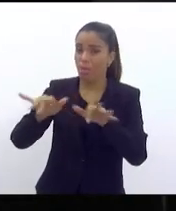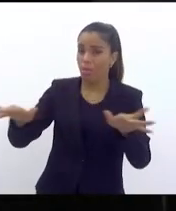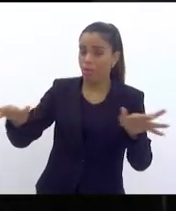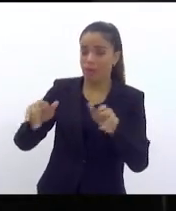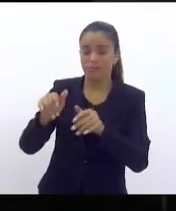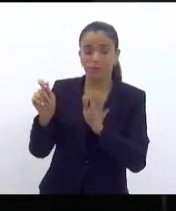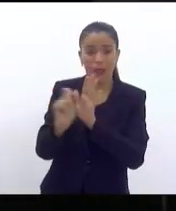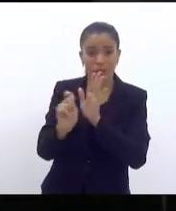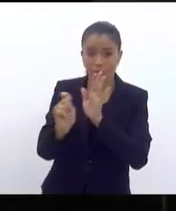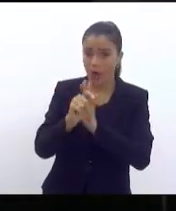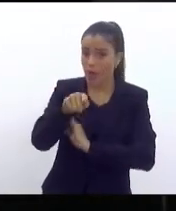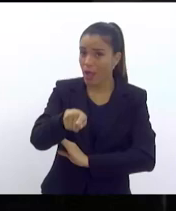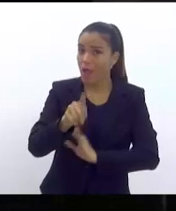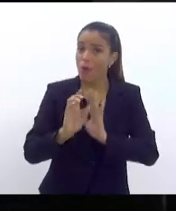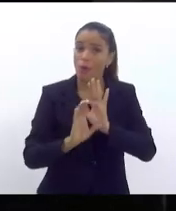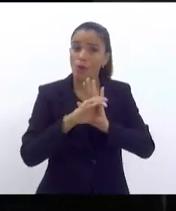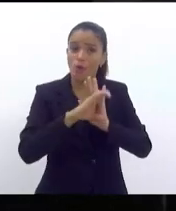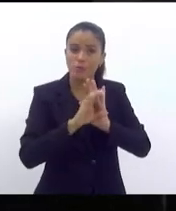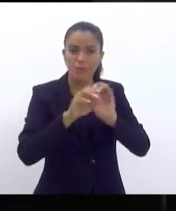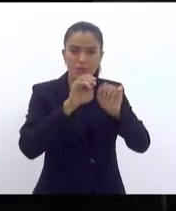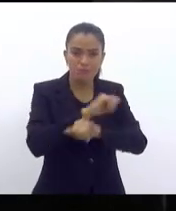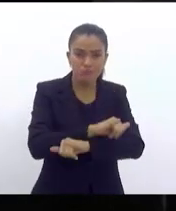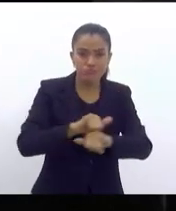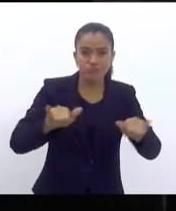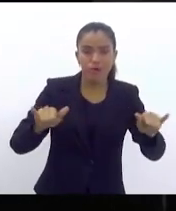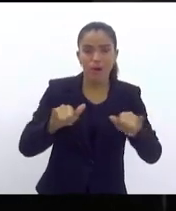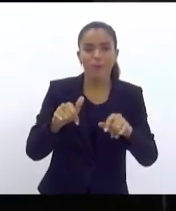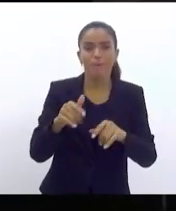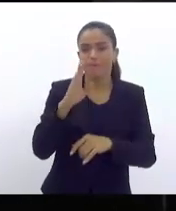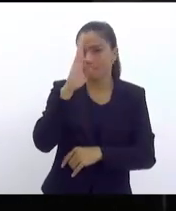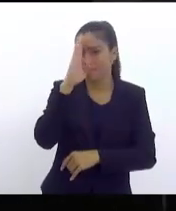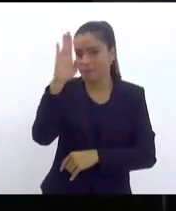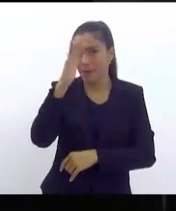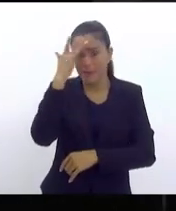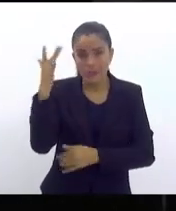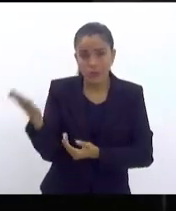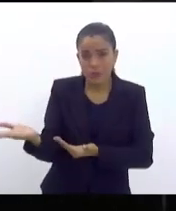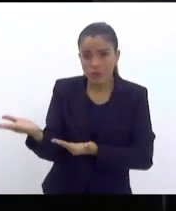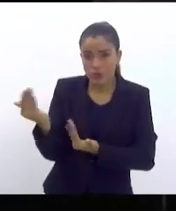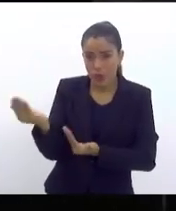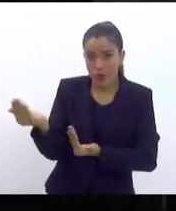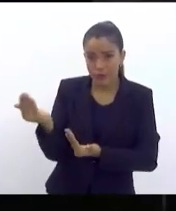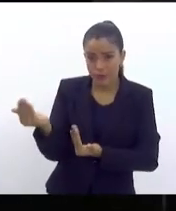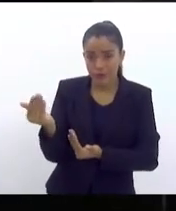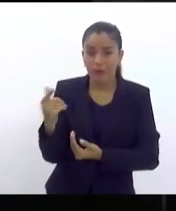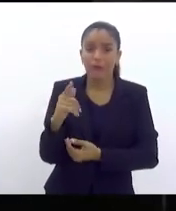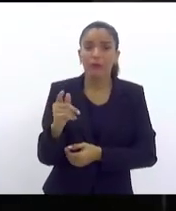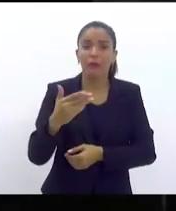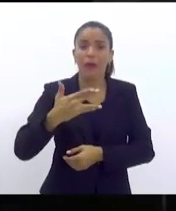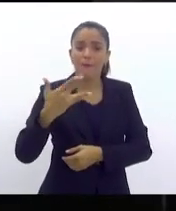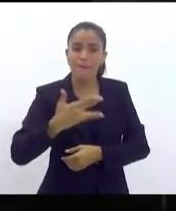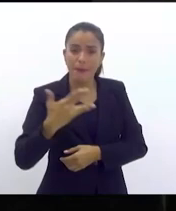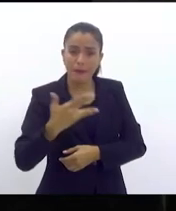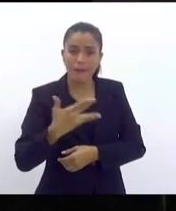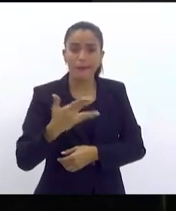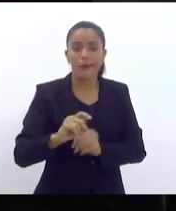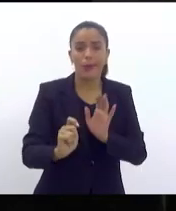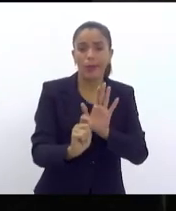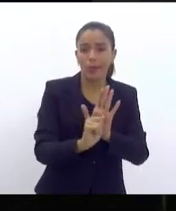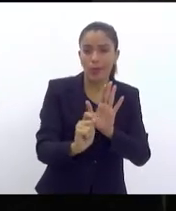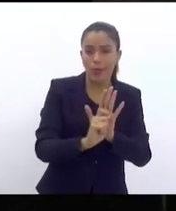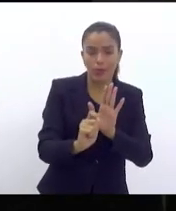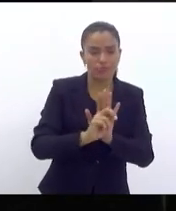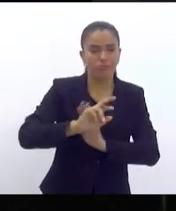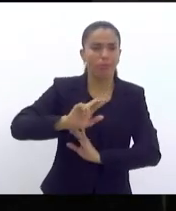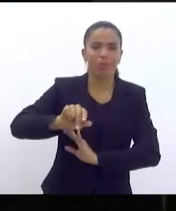é disseminação do conceito principalmente aqueles mais jovens de que a maconha de que a droga não